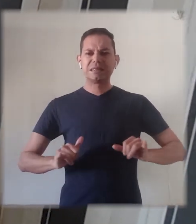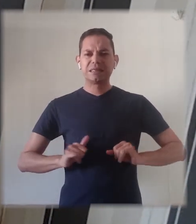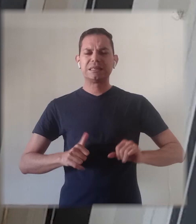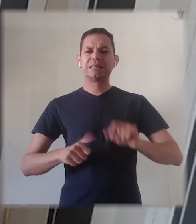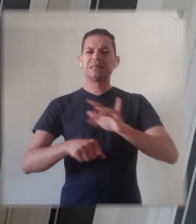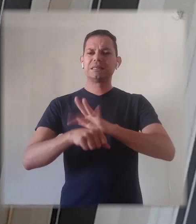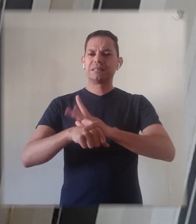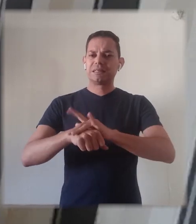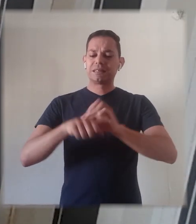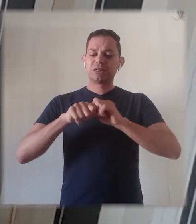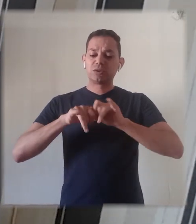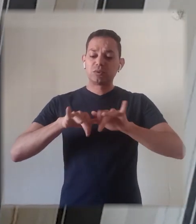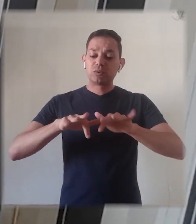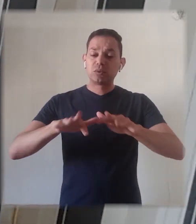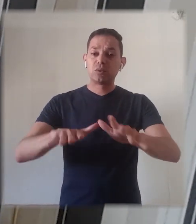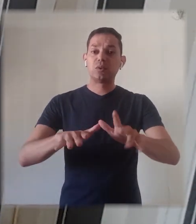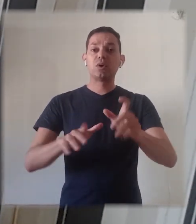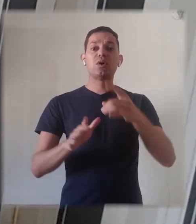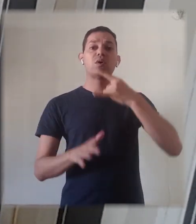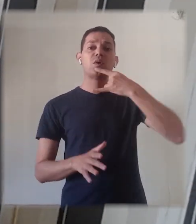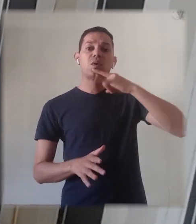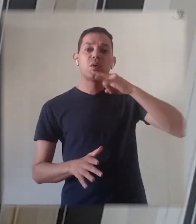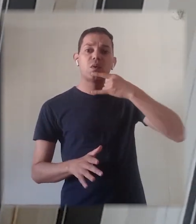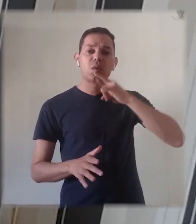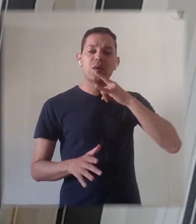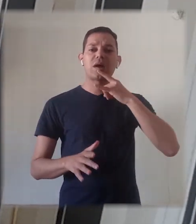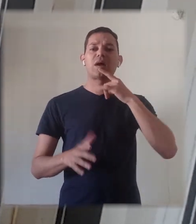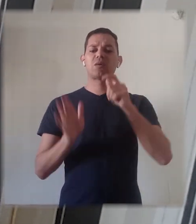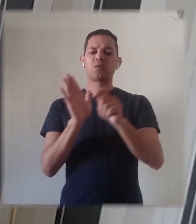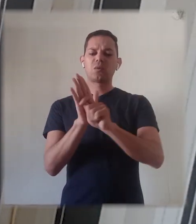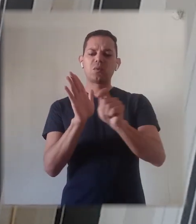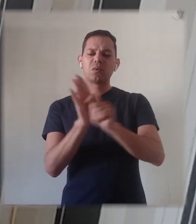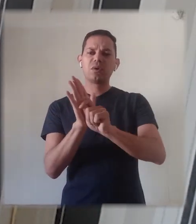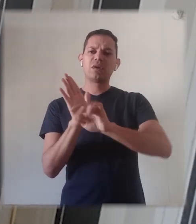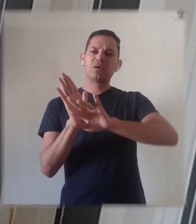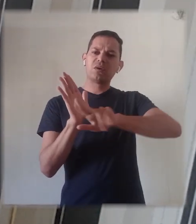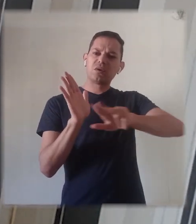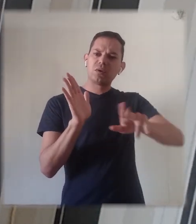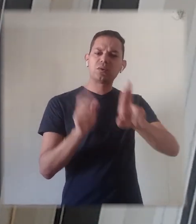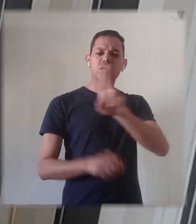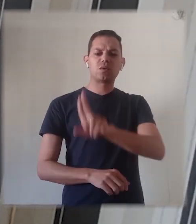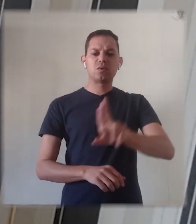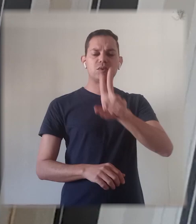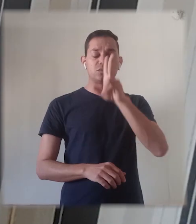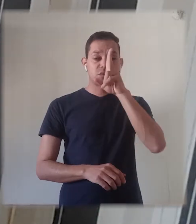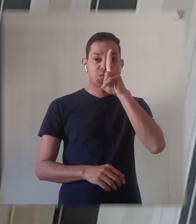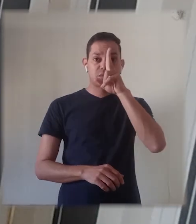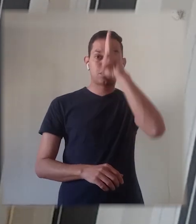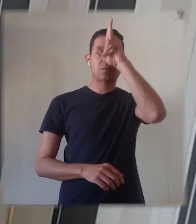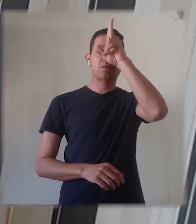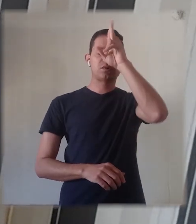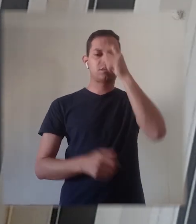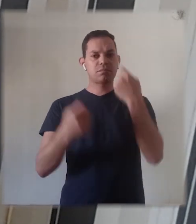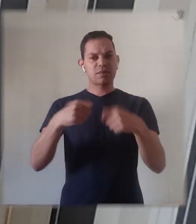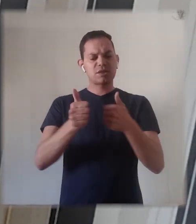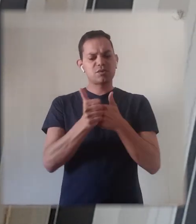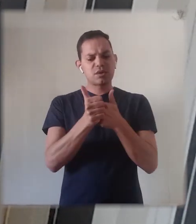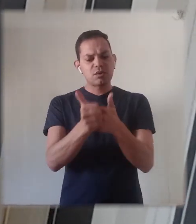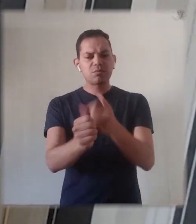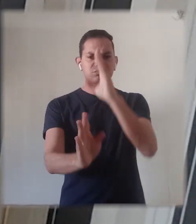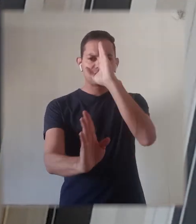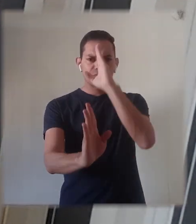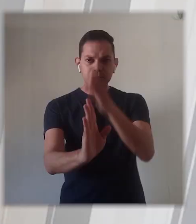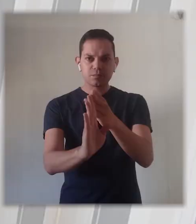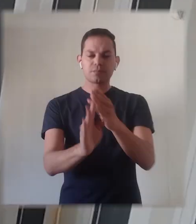de pandemia, o abuso de drogas, de álcool, ele é muito intenso. Então a gente precisa ter uma orientação e um acompanhamento específico